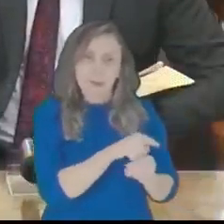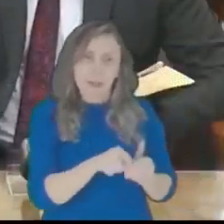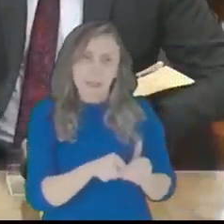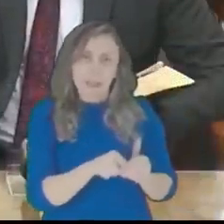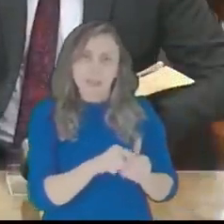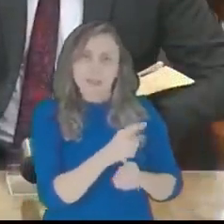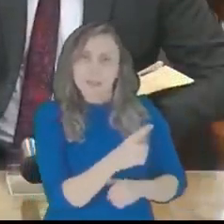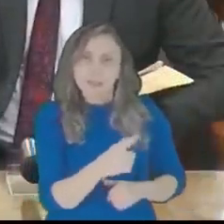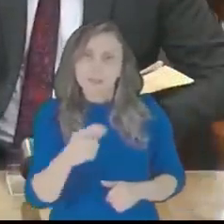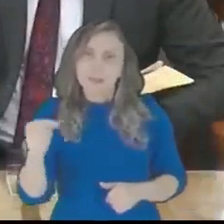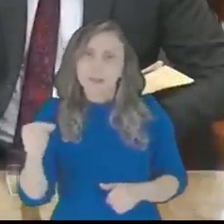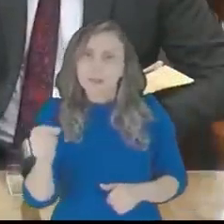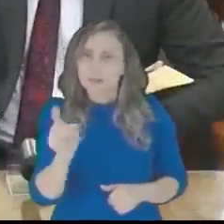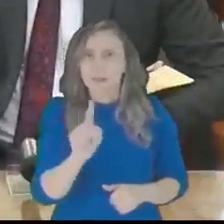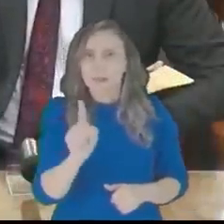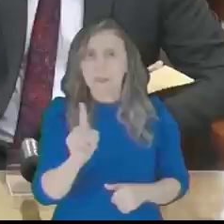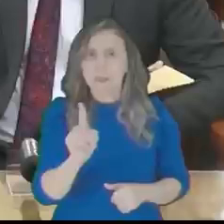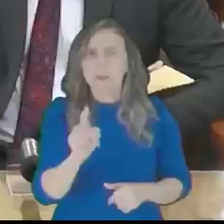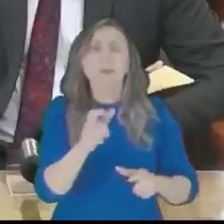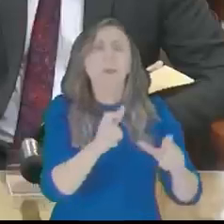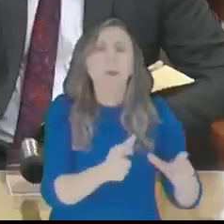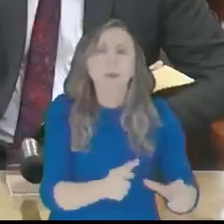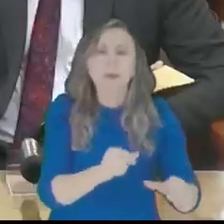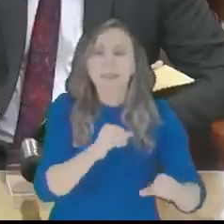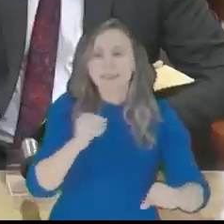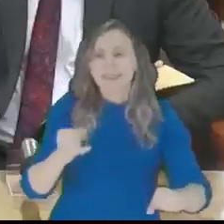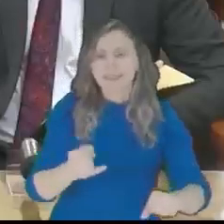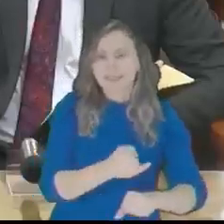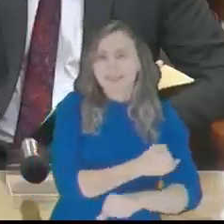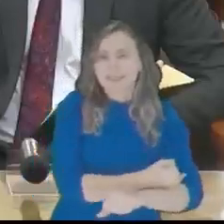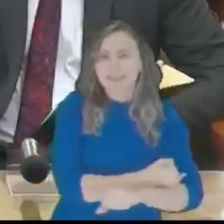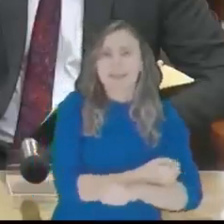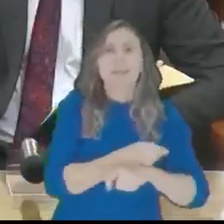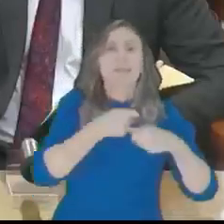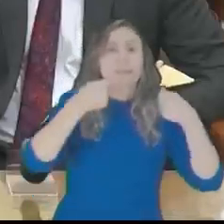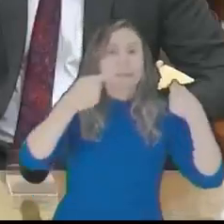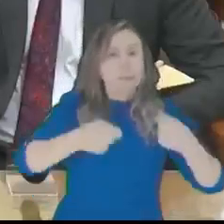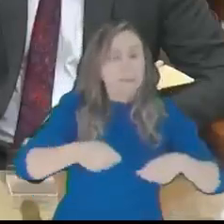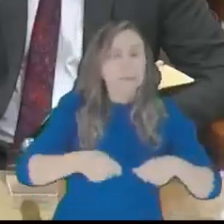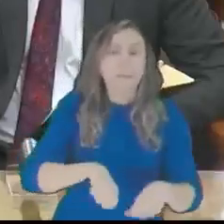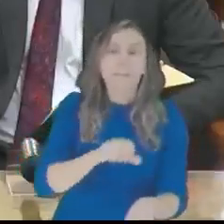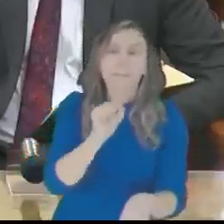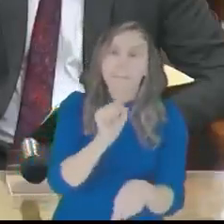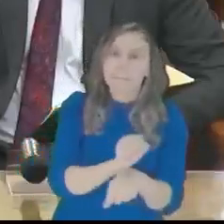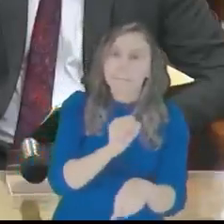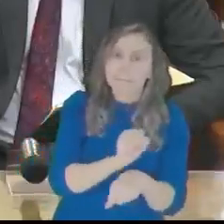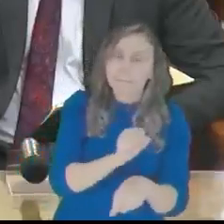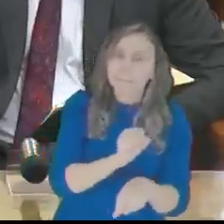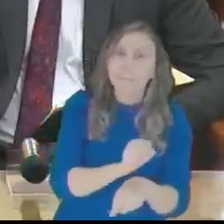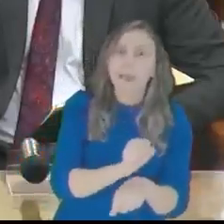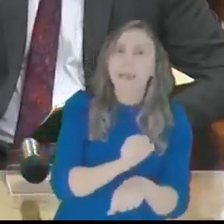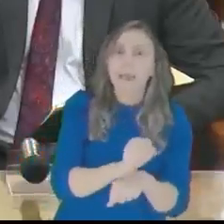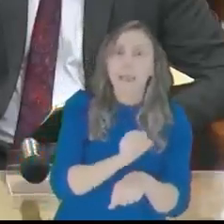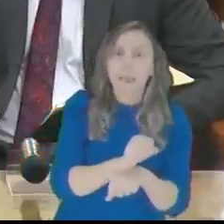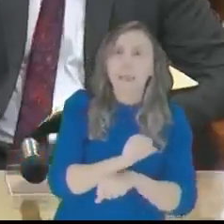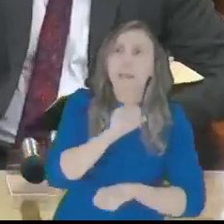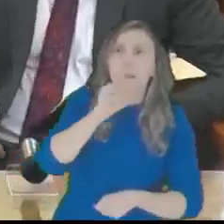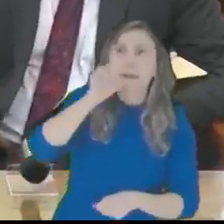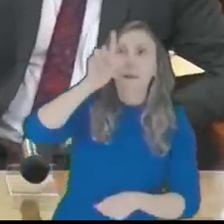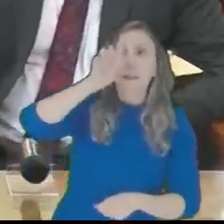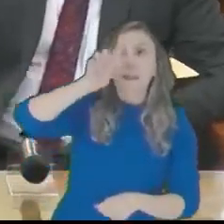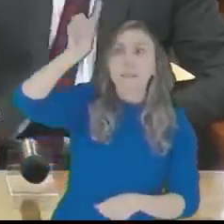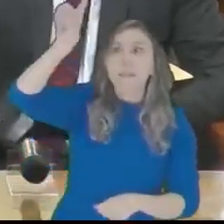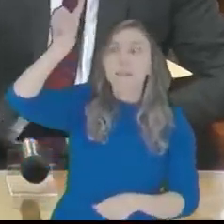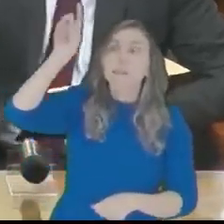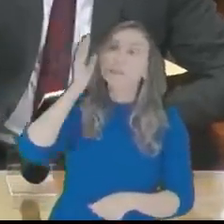de onde, irmãos? Jerusalém, mas esperassem a promessa do Pai.